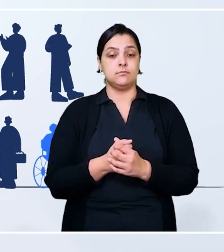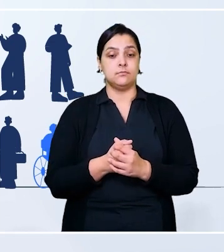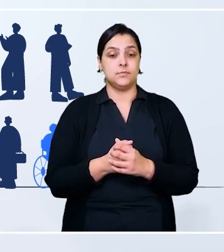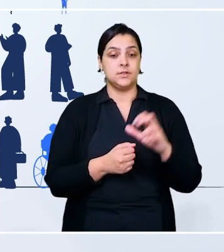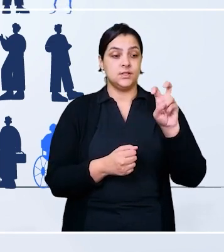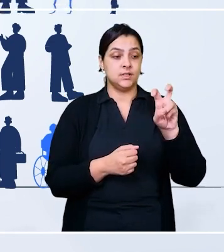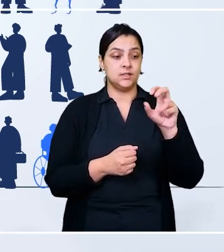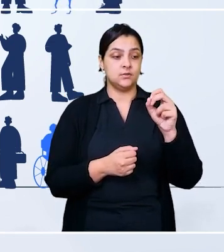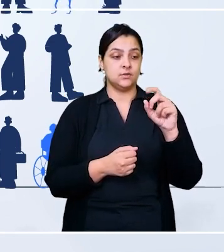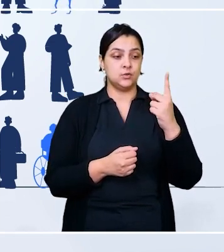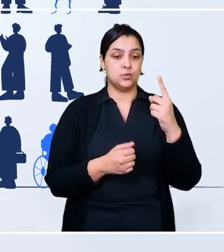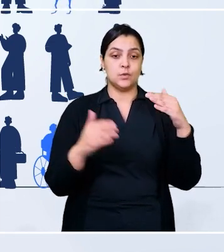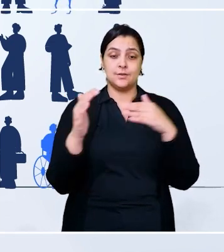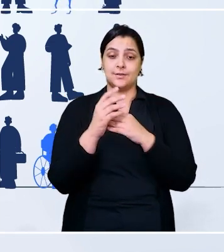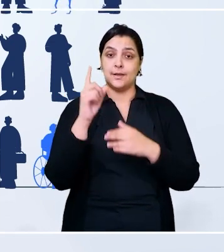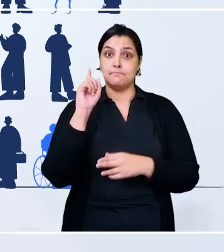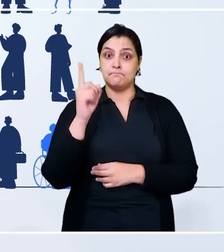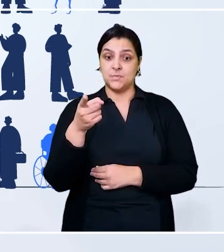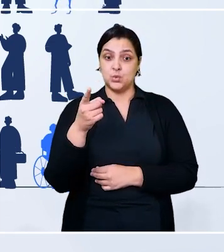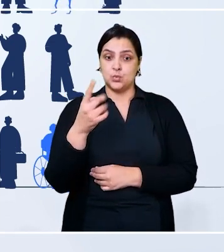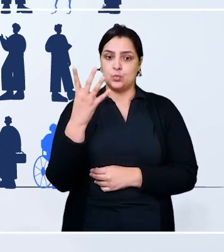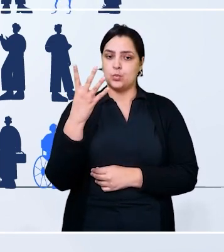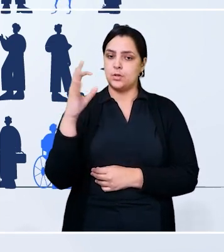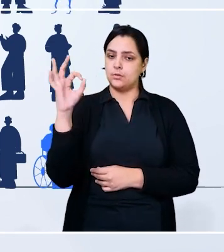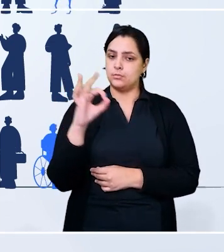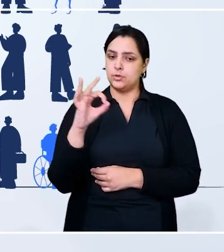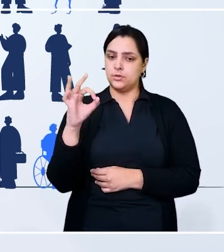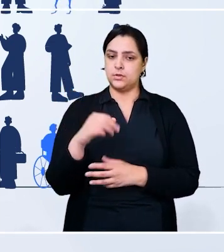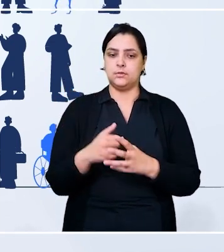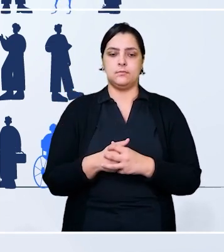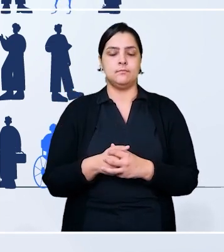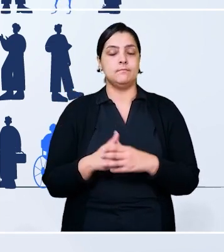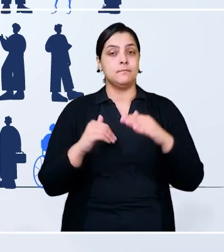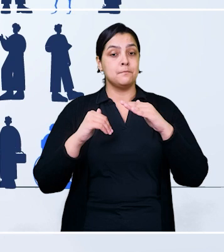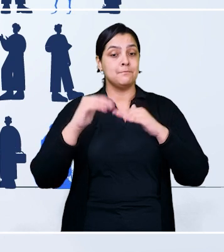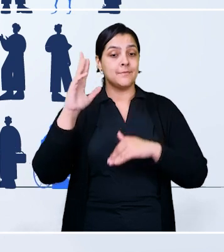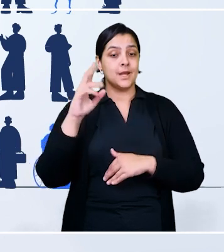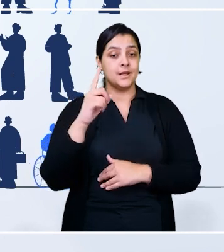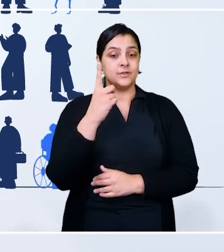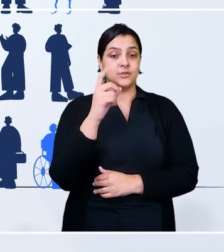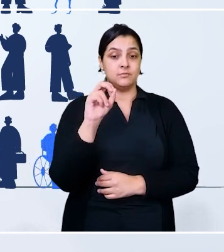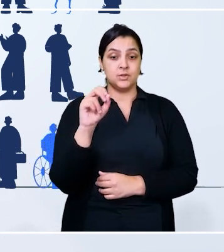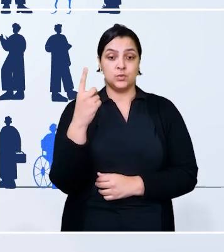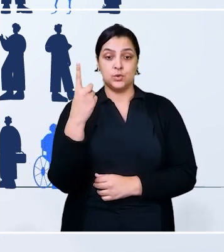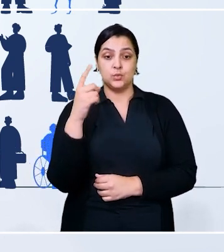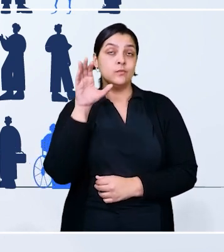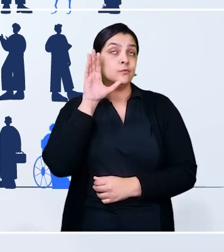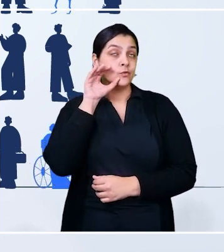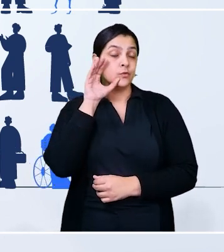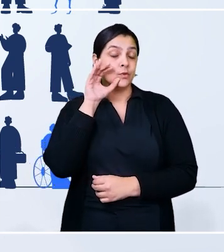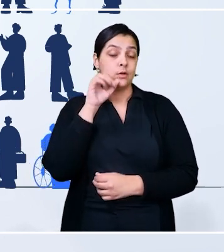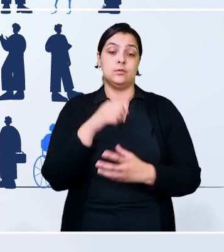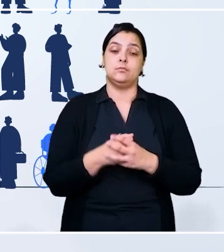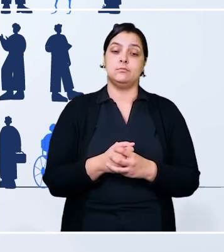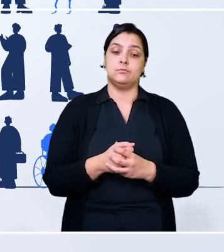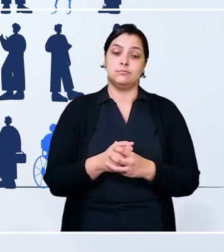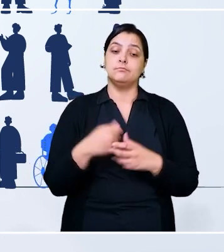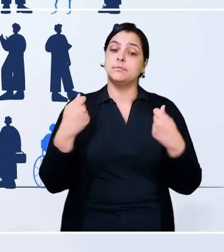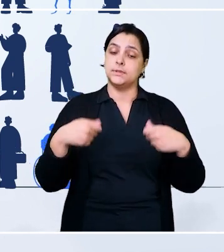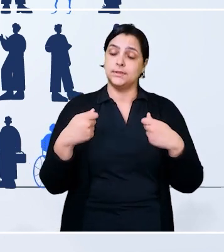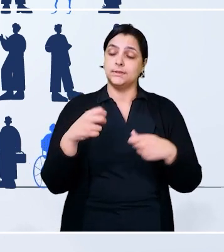3% de 501 a 1000 de 4% onde há mais de 100